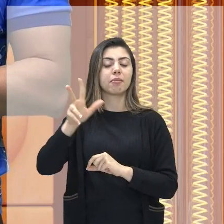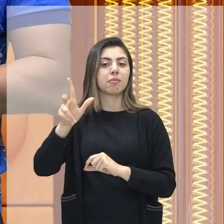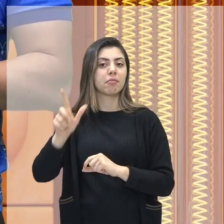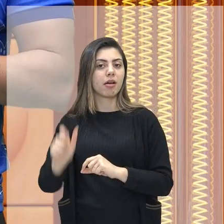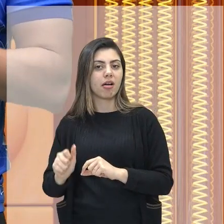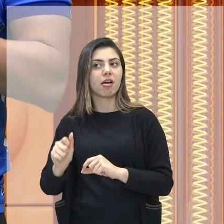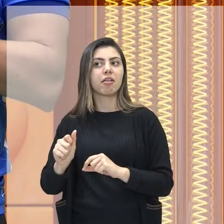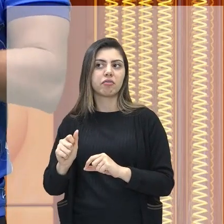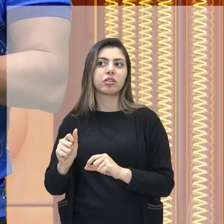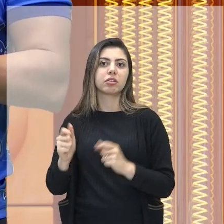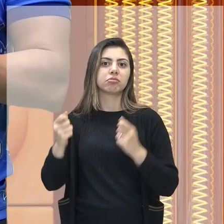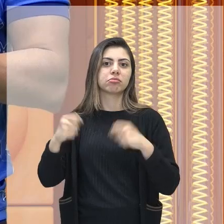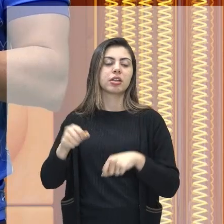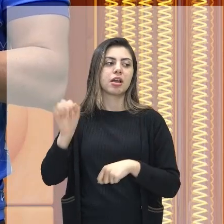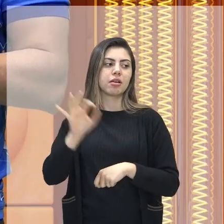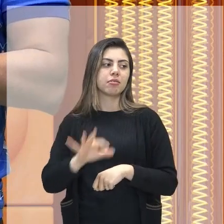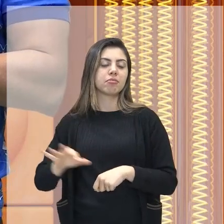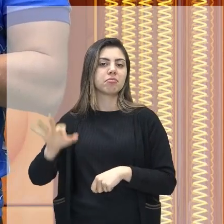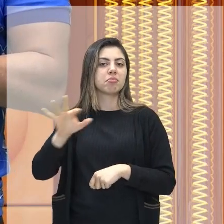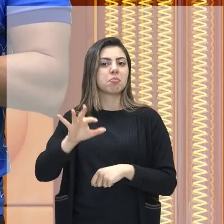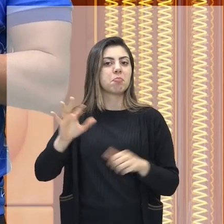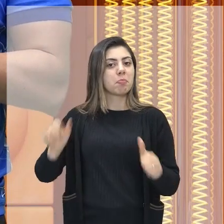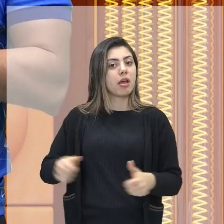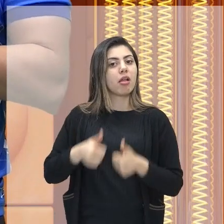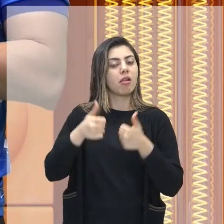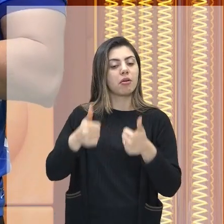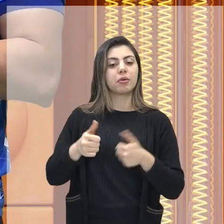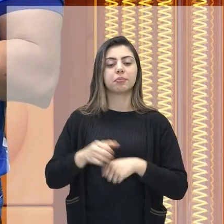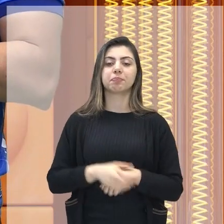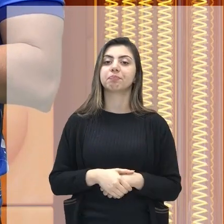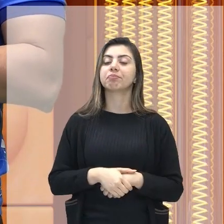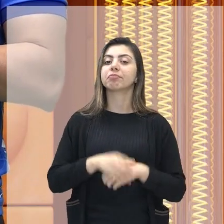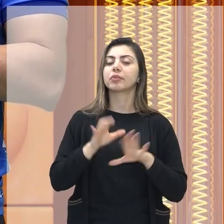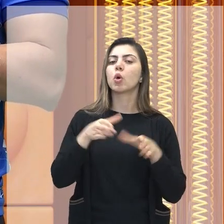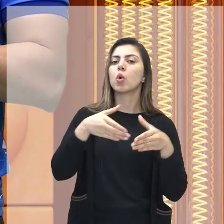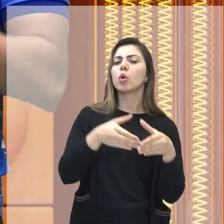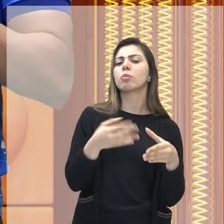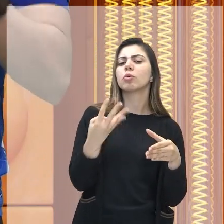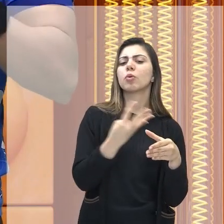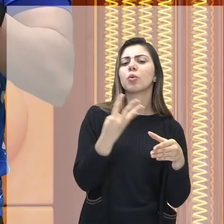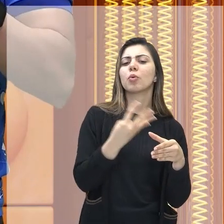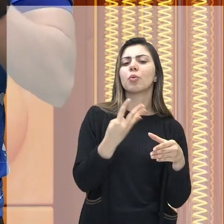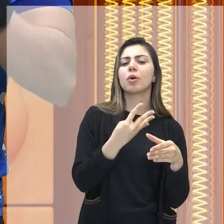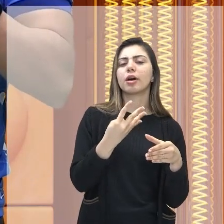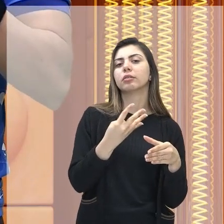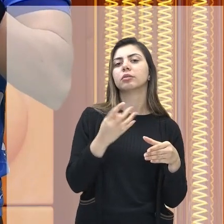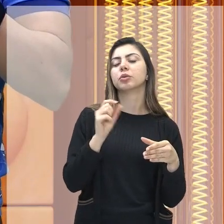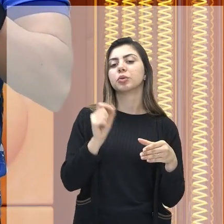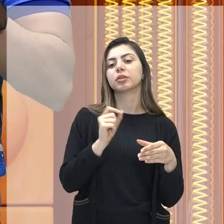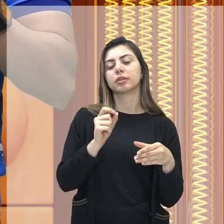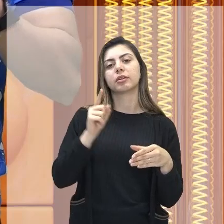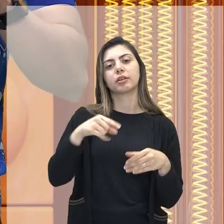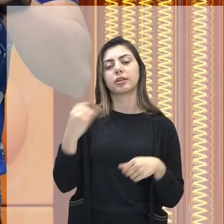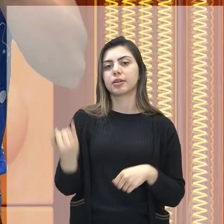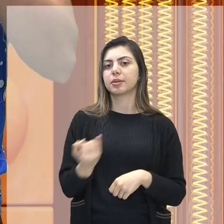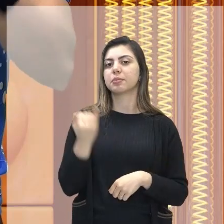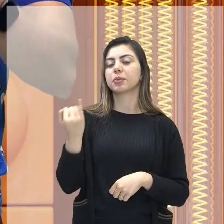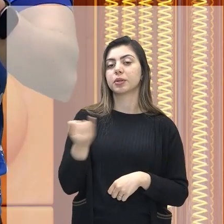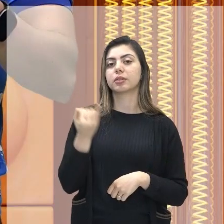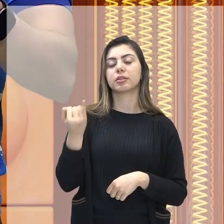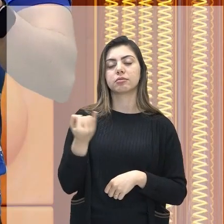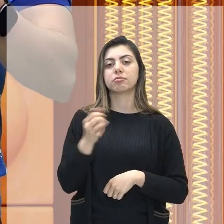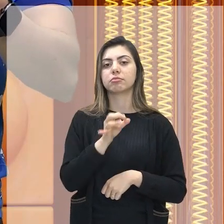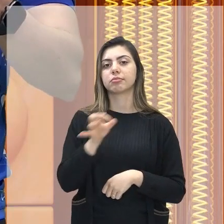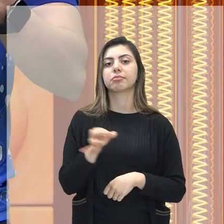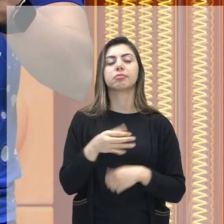certo? Bem, esse setor quaternário, tá? Ele envolve ali e tem ganhado importância, perdão, e tem